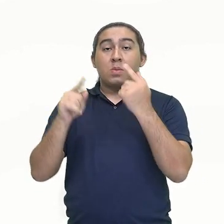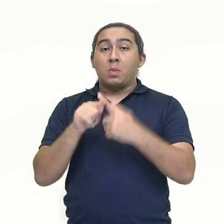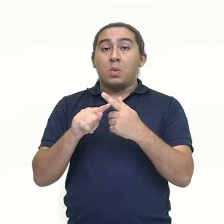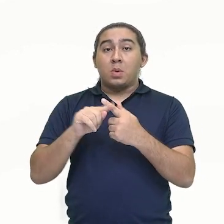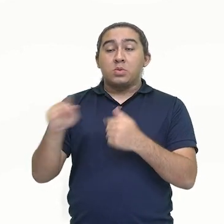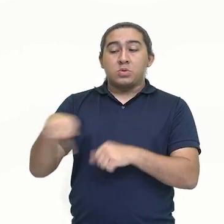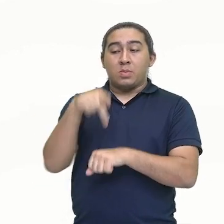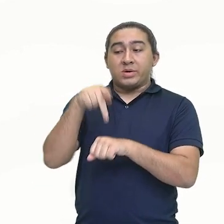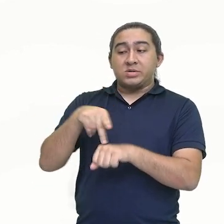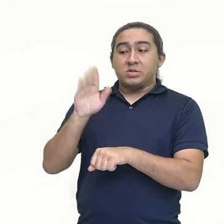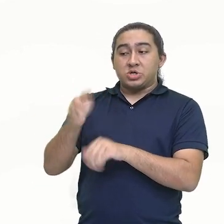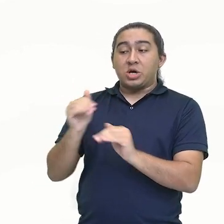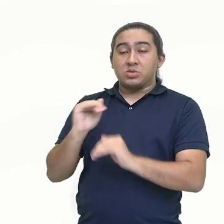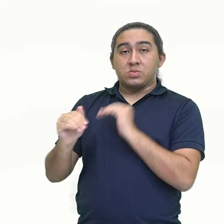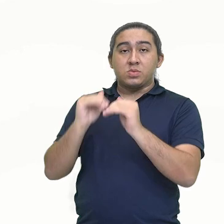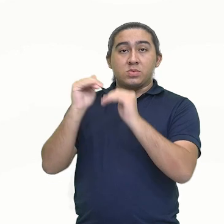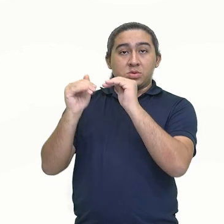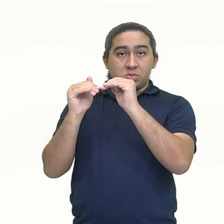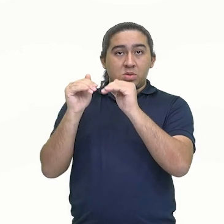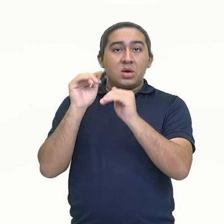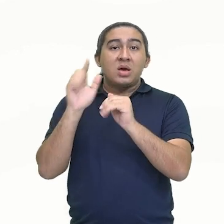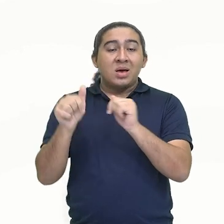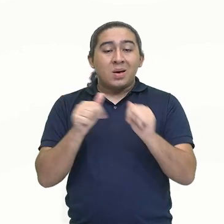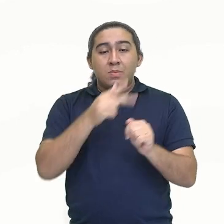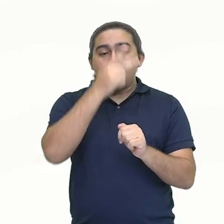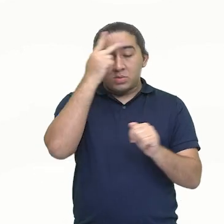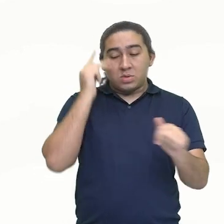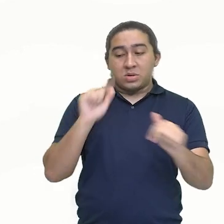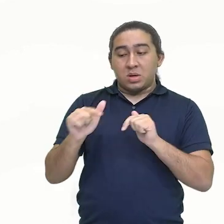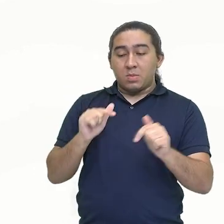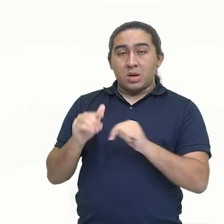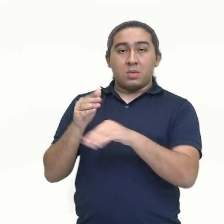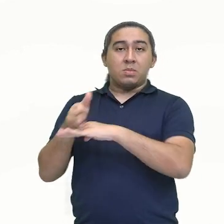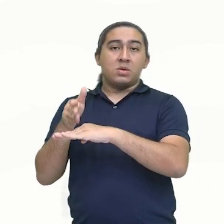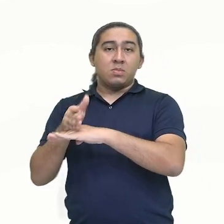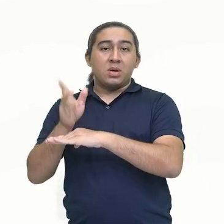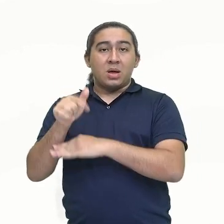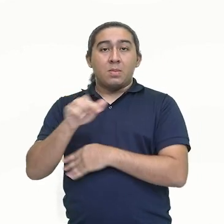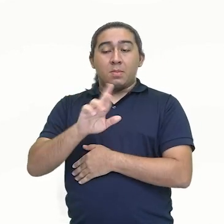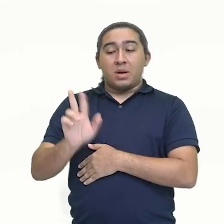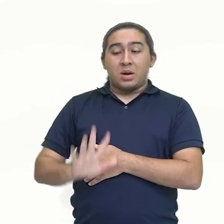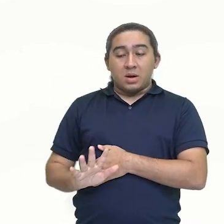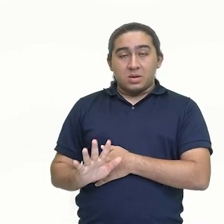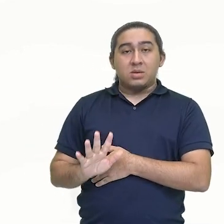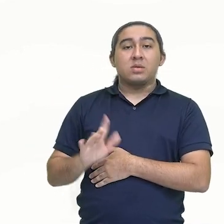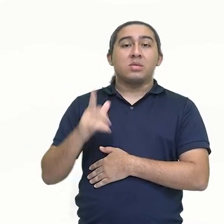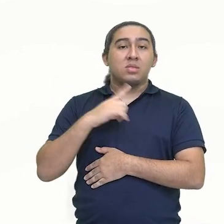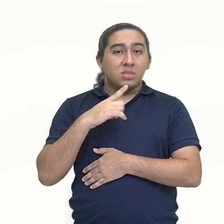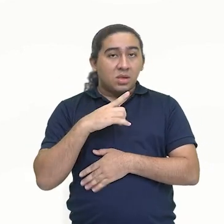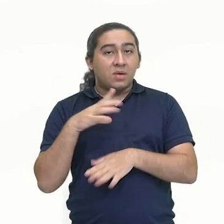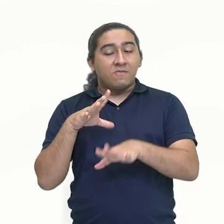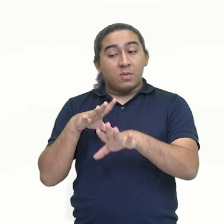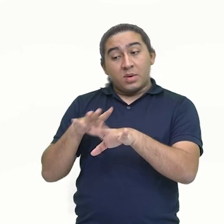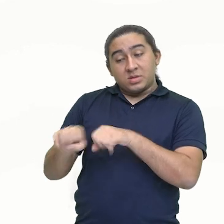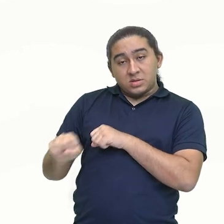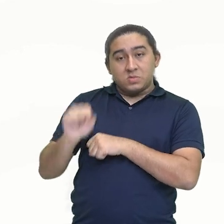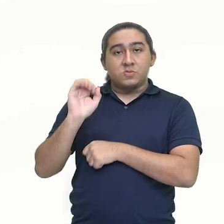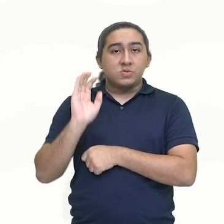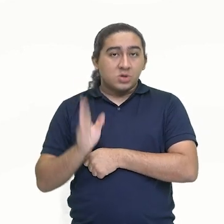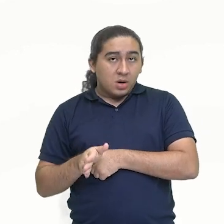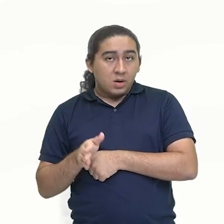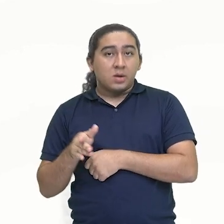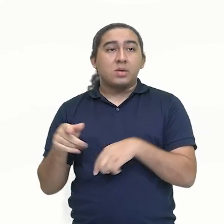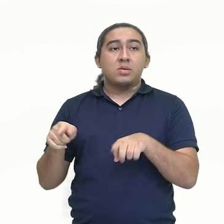desenvolvidos, essa mão de obra que antes era considerada uma mão de obra barata, ela se especializou, ela já